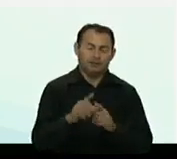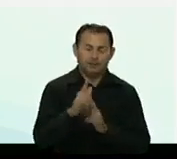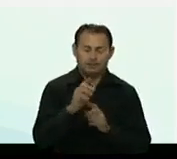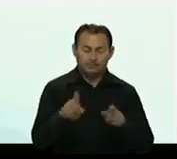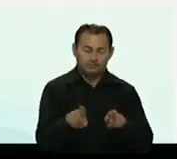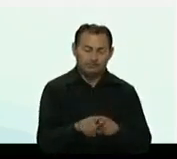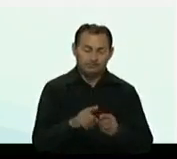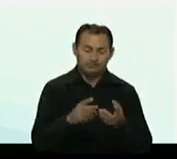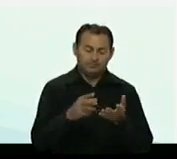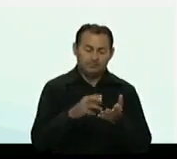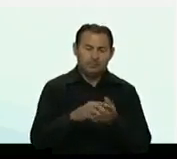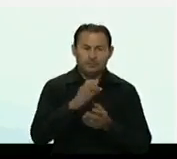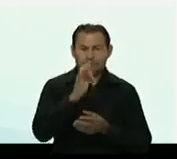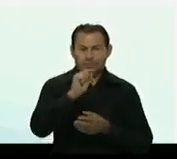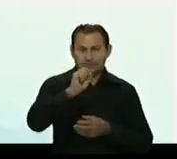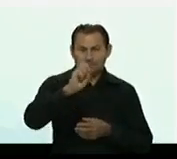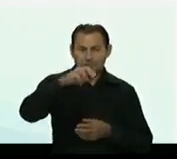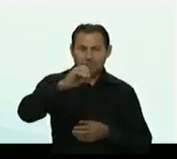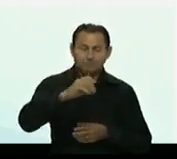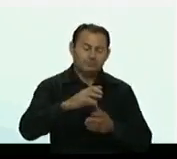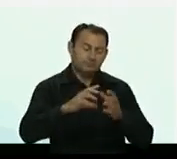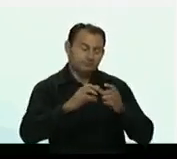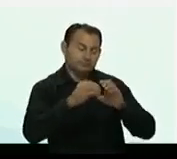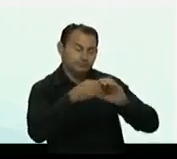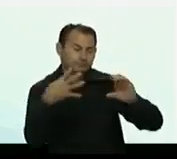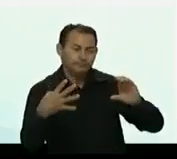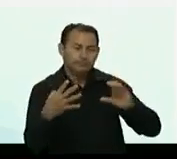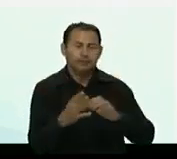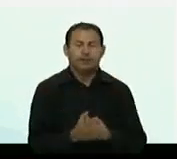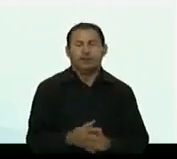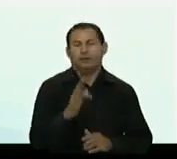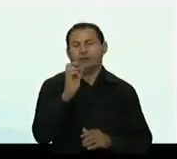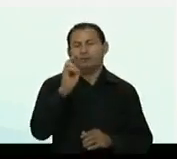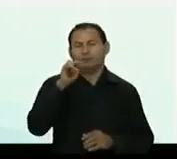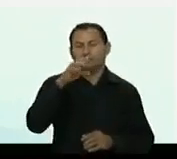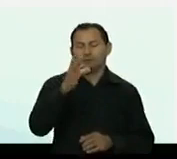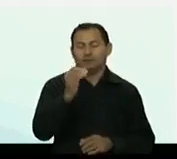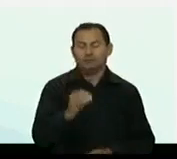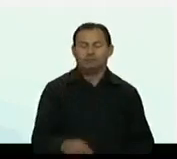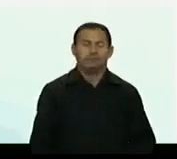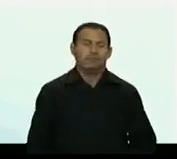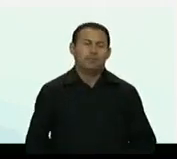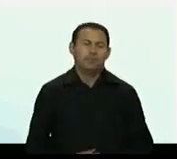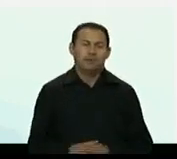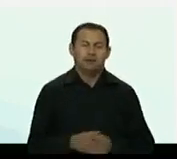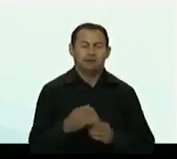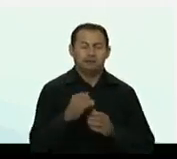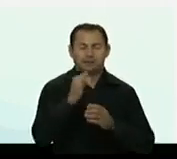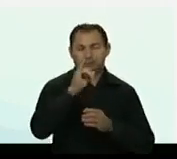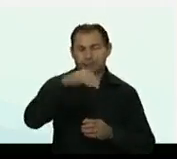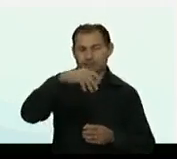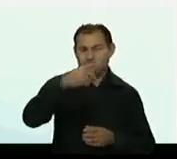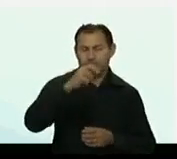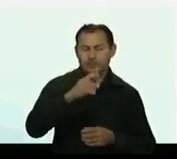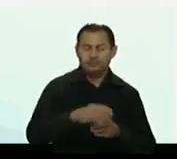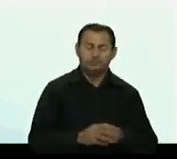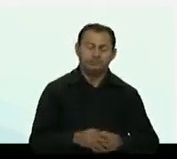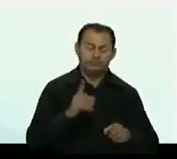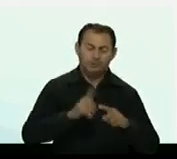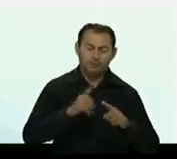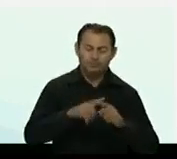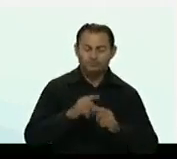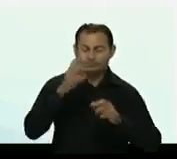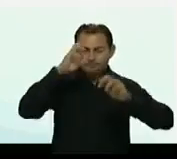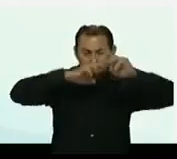A função seno, ela tem uma característica de ser uma função ímpar. Ela é uma função ímpar porque nós